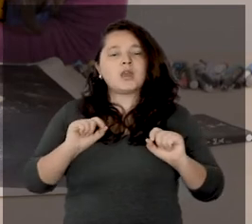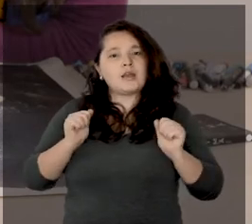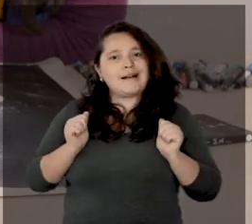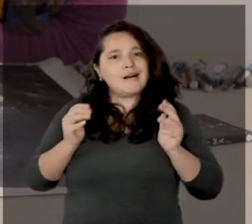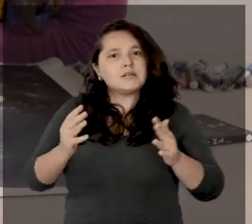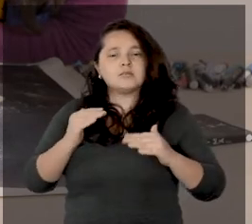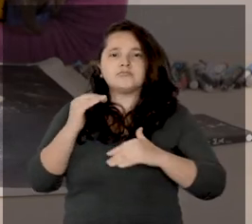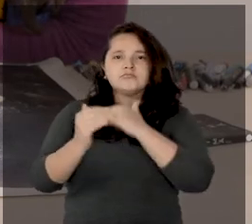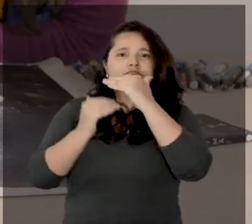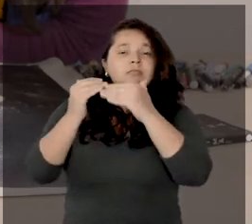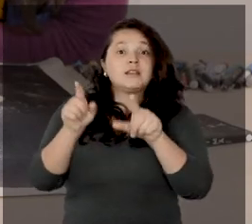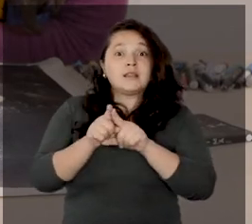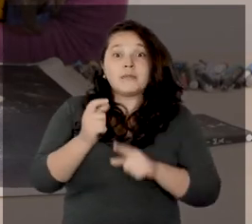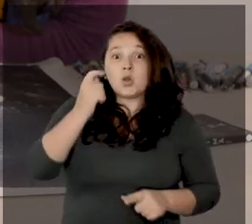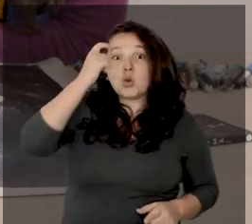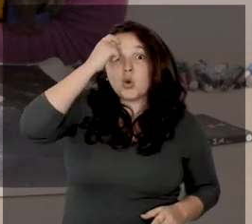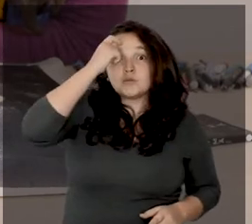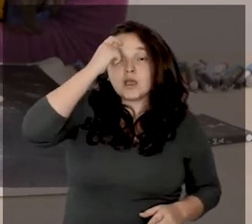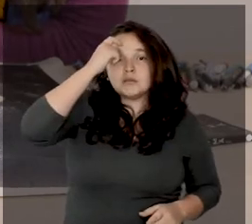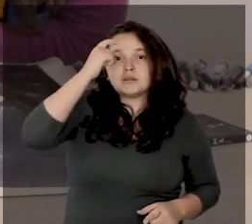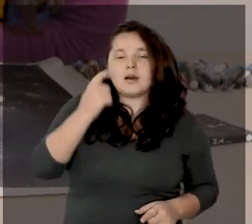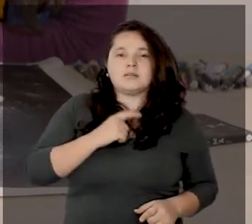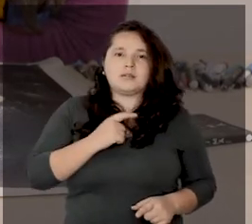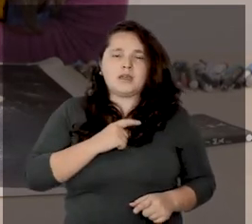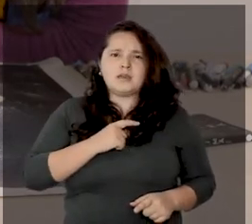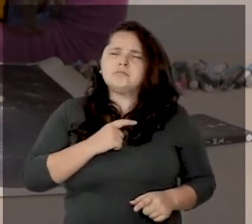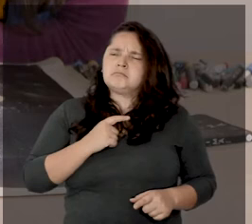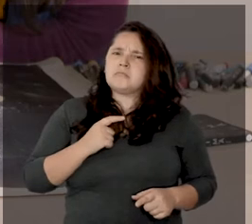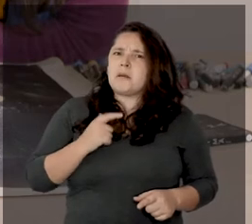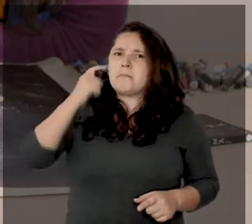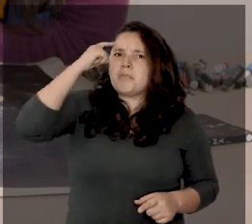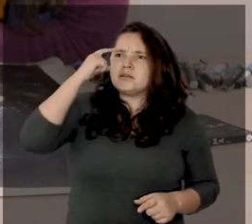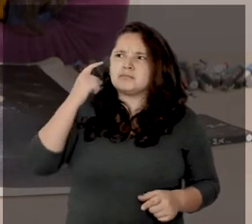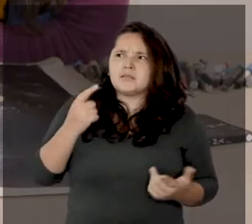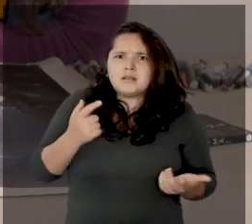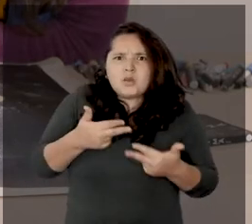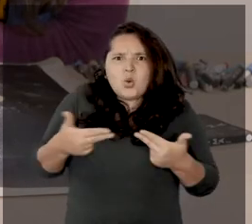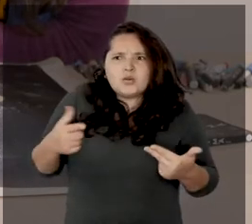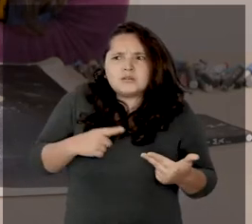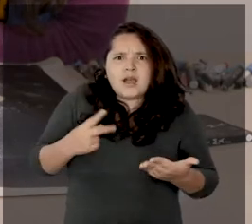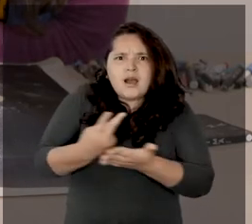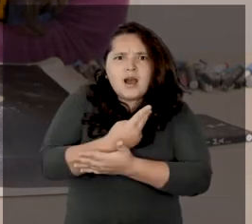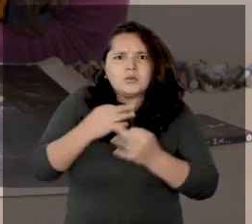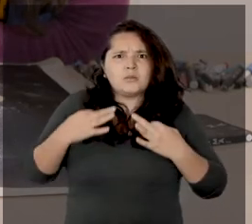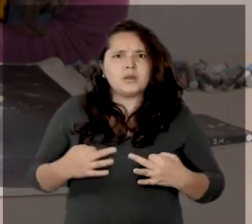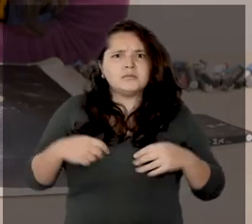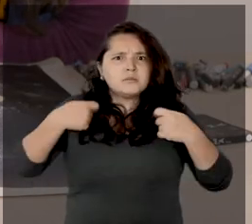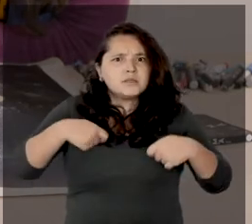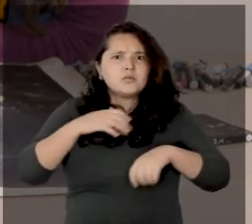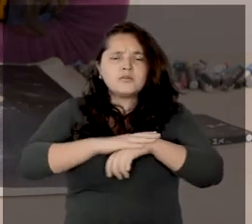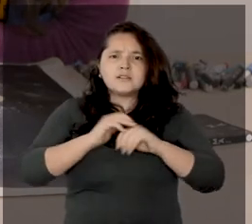que tem alguma coisa muito errada acontecendo e que é preciso, de fato, fazer alguma coisa, mas esse fazer alguma